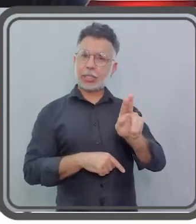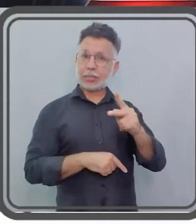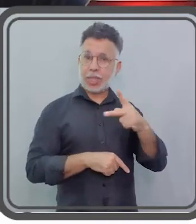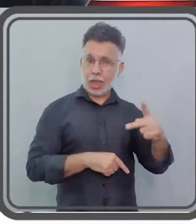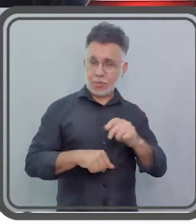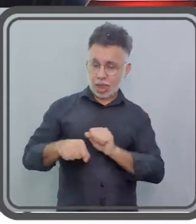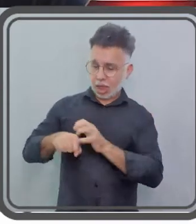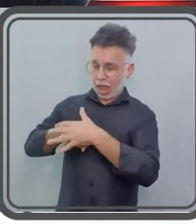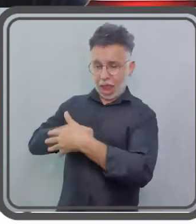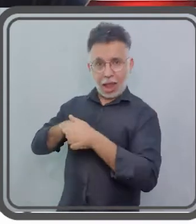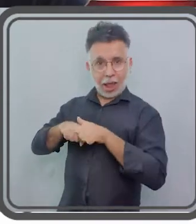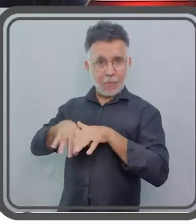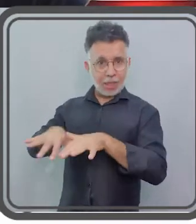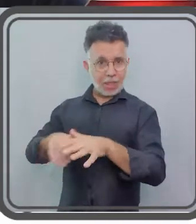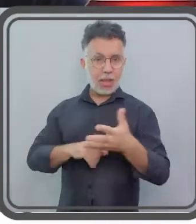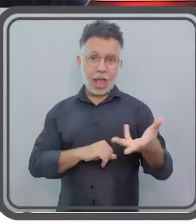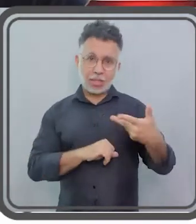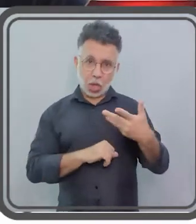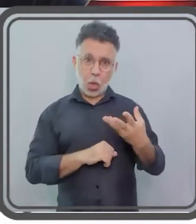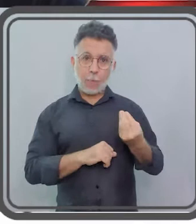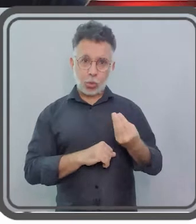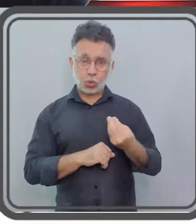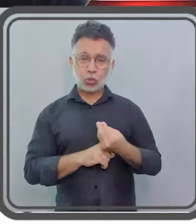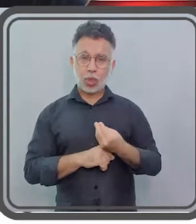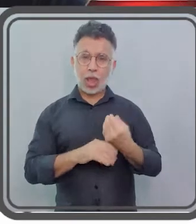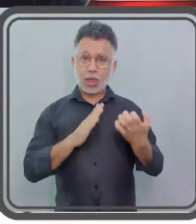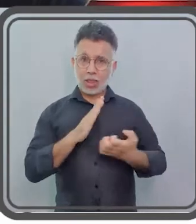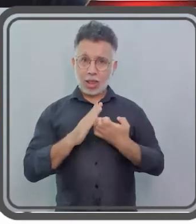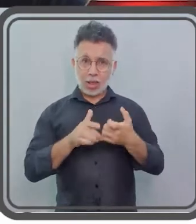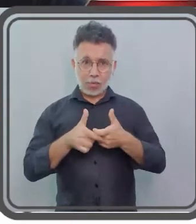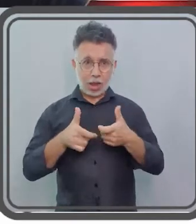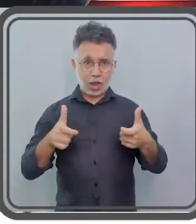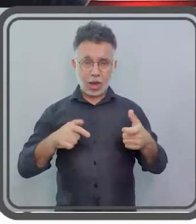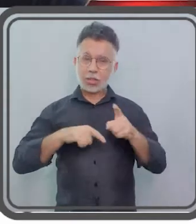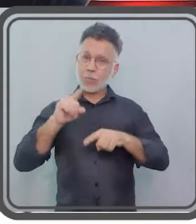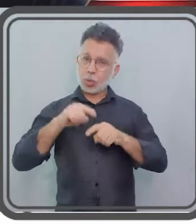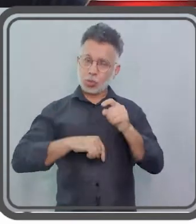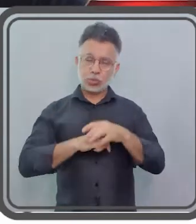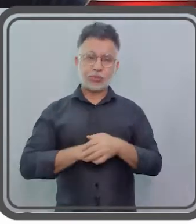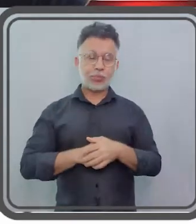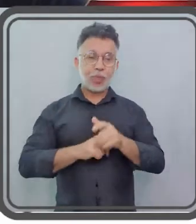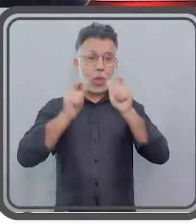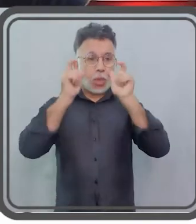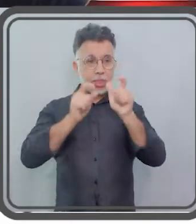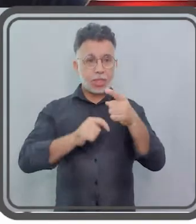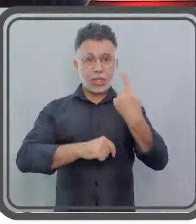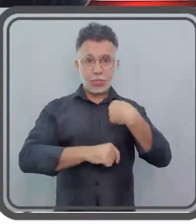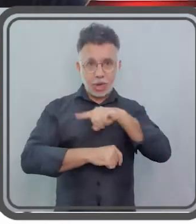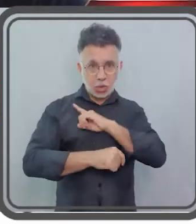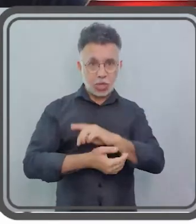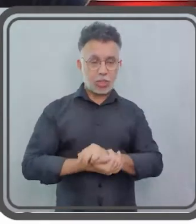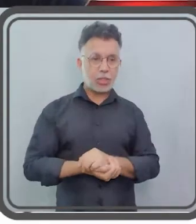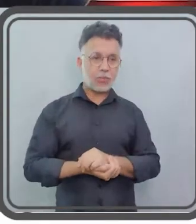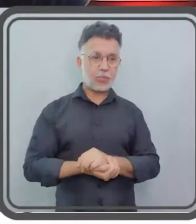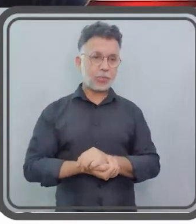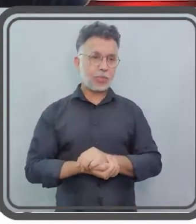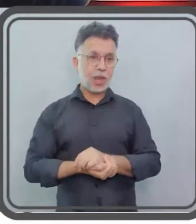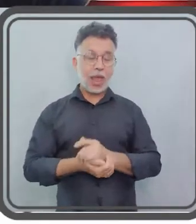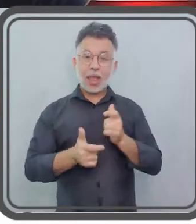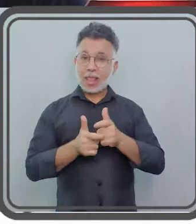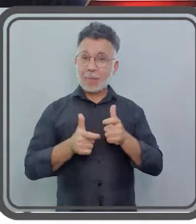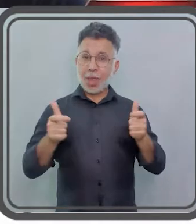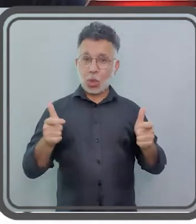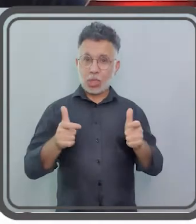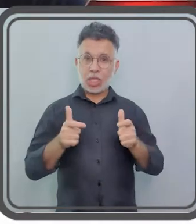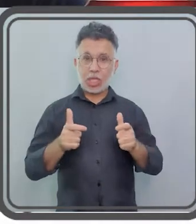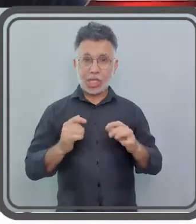muito a oferta desse tipo de produtos. O interessante para nós é que, na maioria